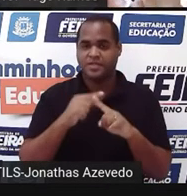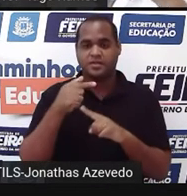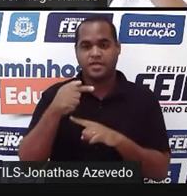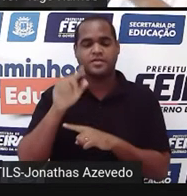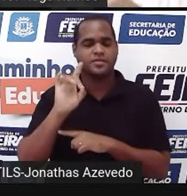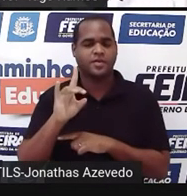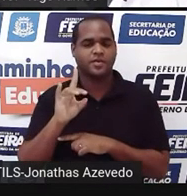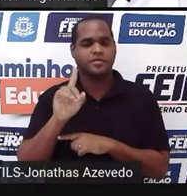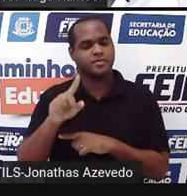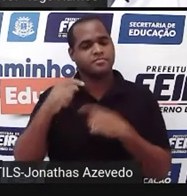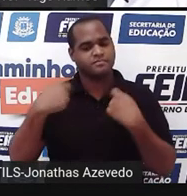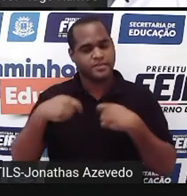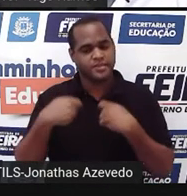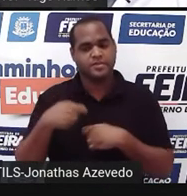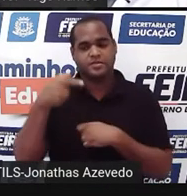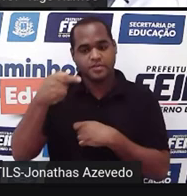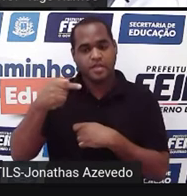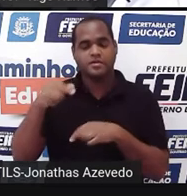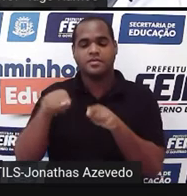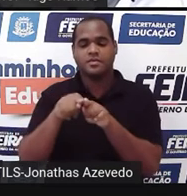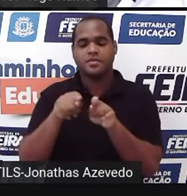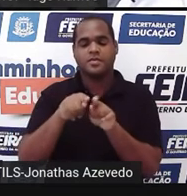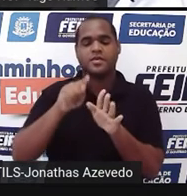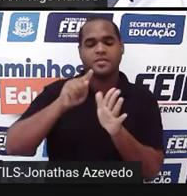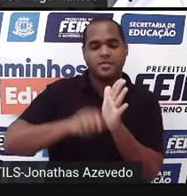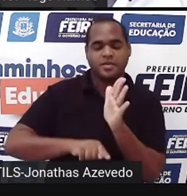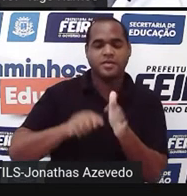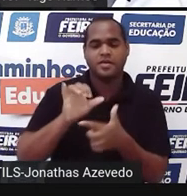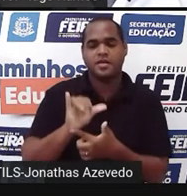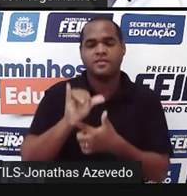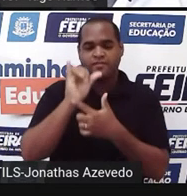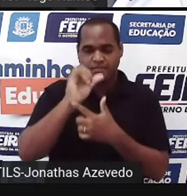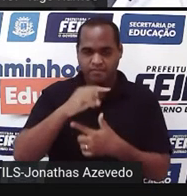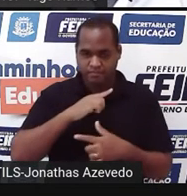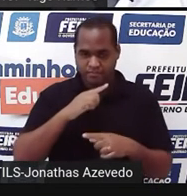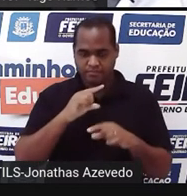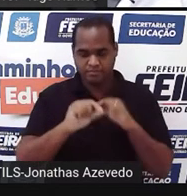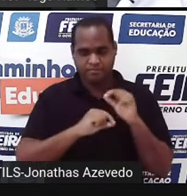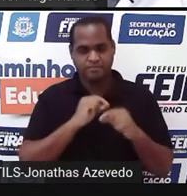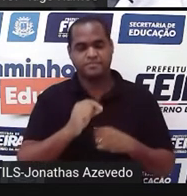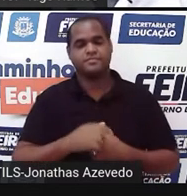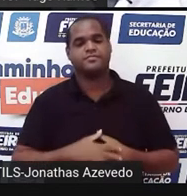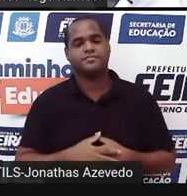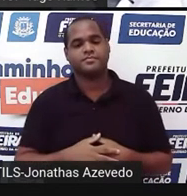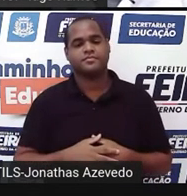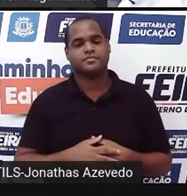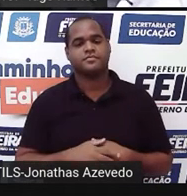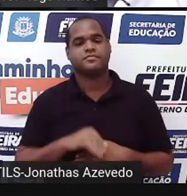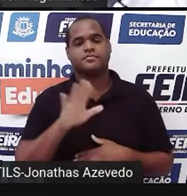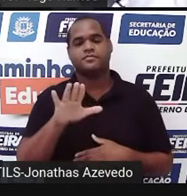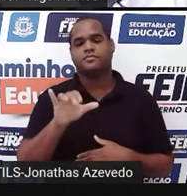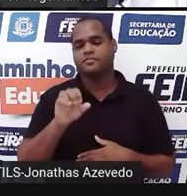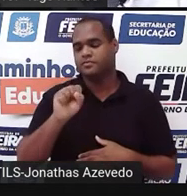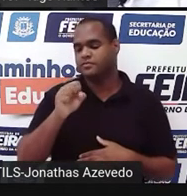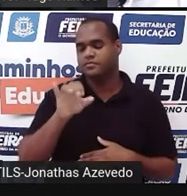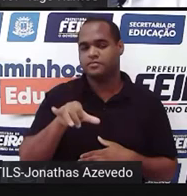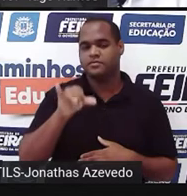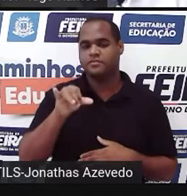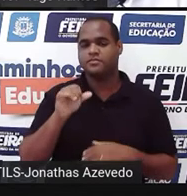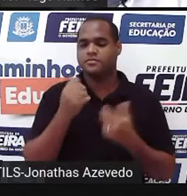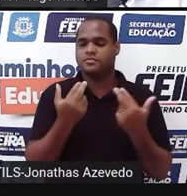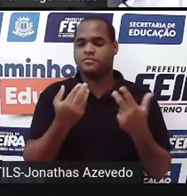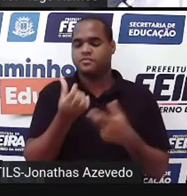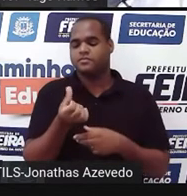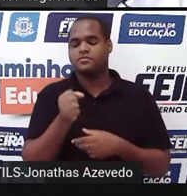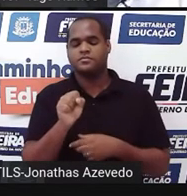que multiplicar o set e o menos y tá bom o resto da equação repito Mas 8 Y = 68